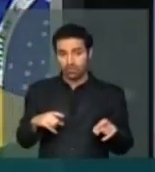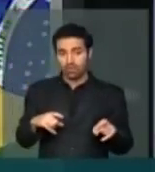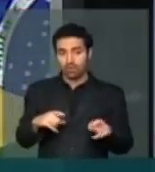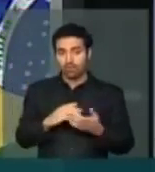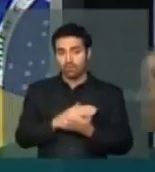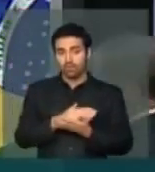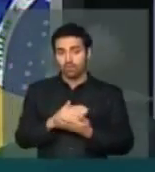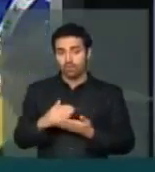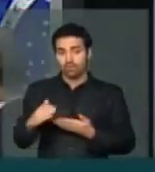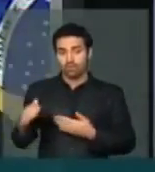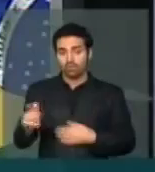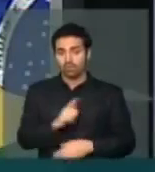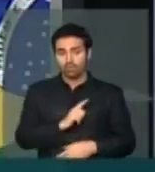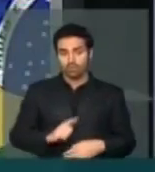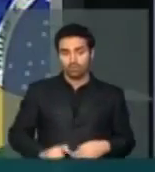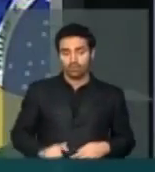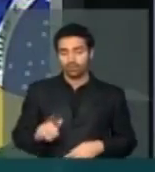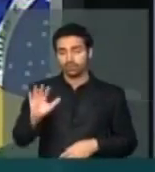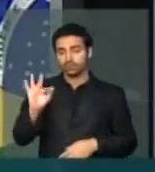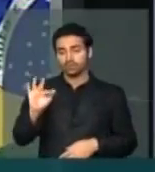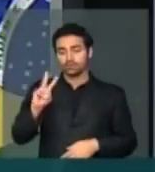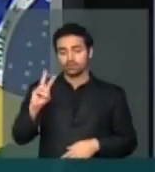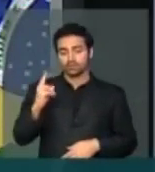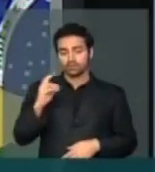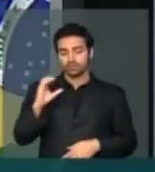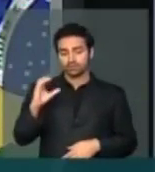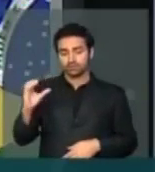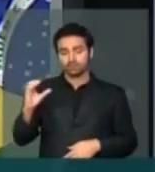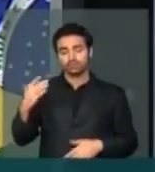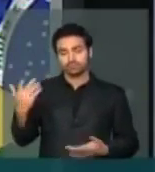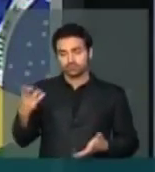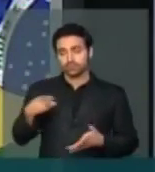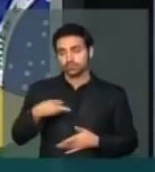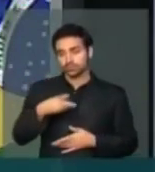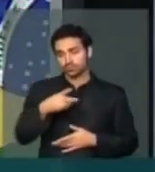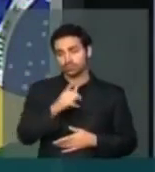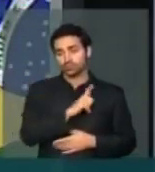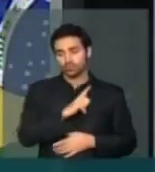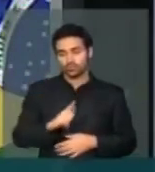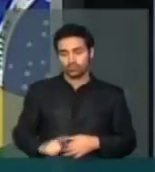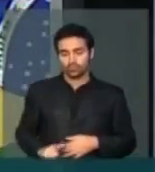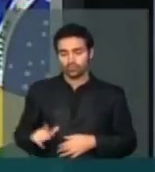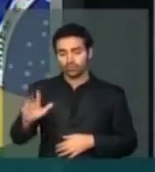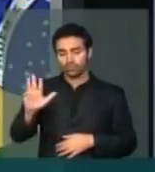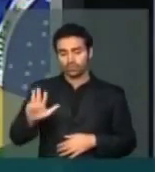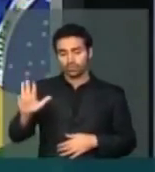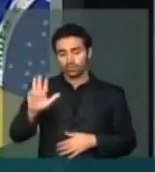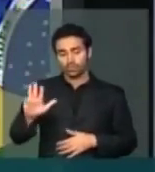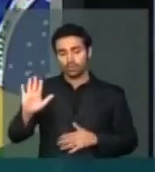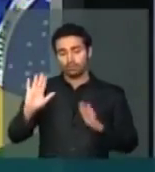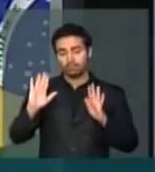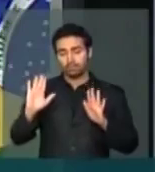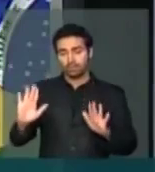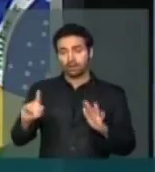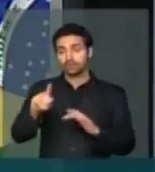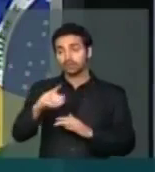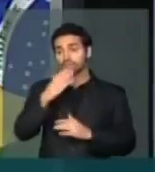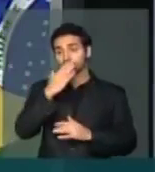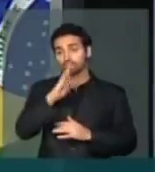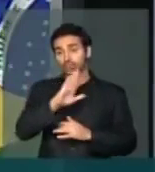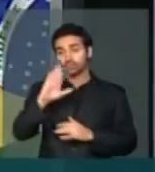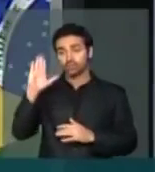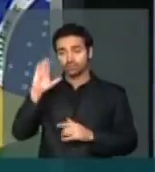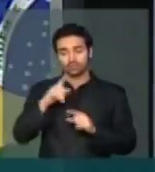iniciado no governo Fernando Henrique e dado continuidade pelo governo Lula. Só que prometeram que não